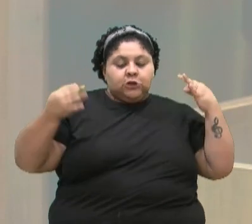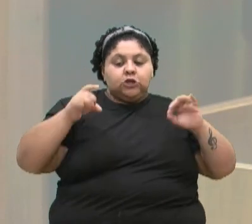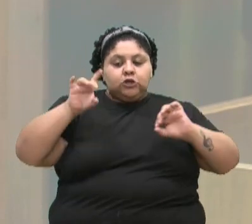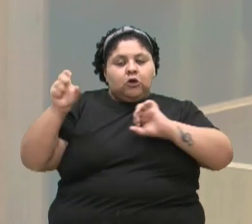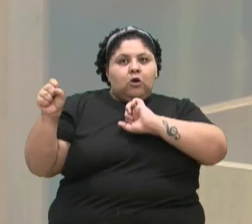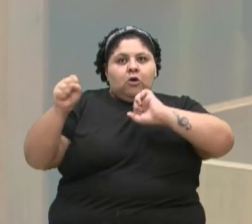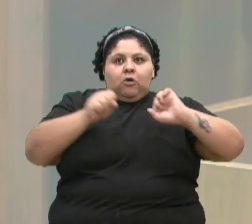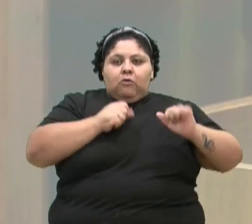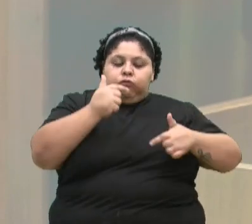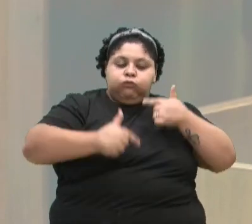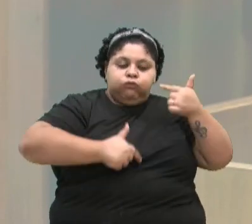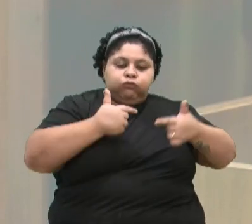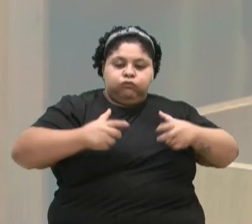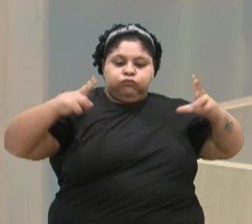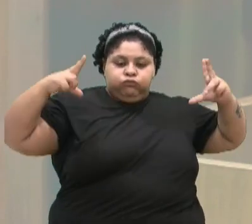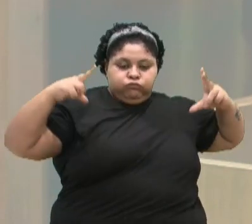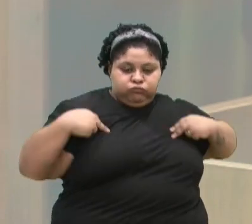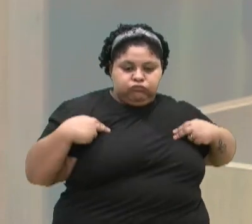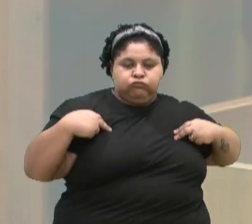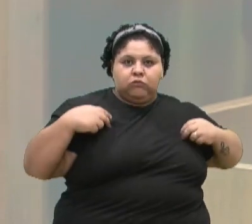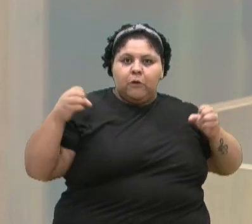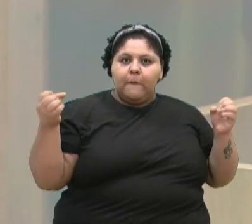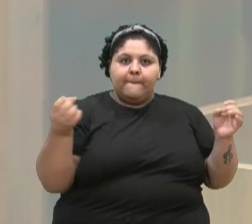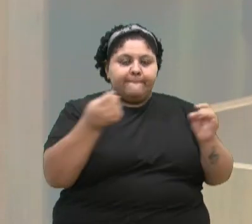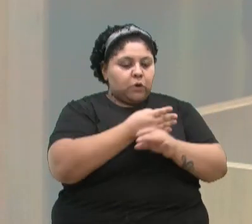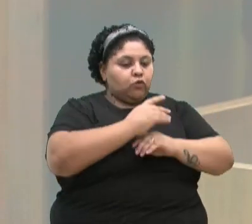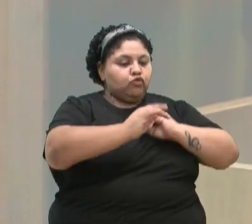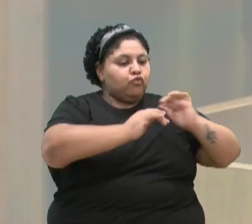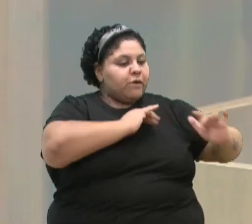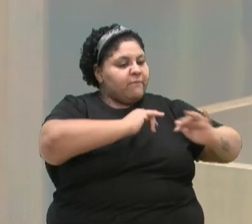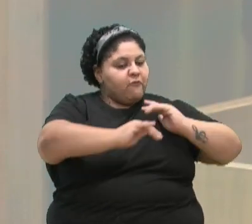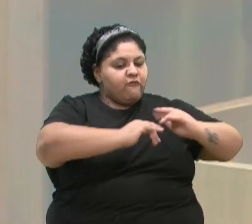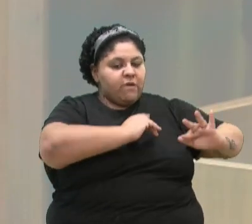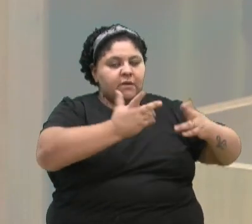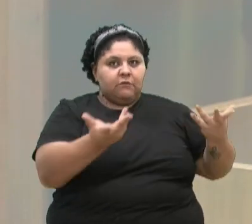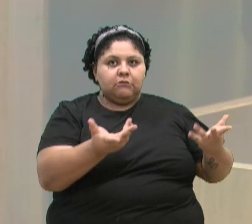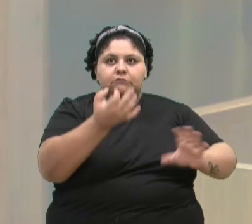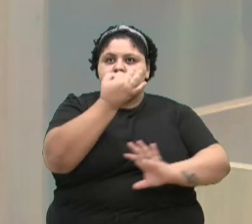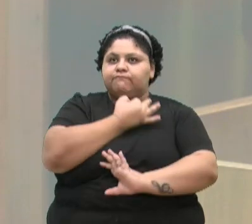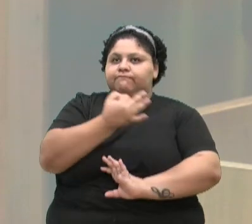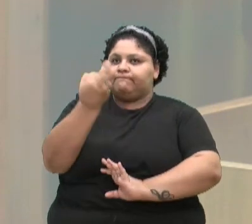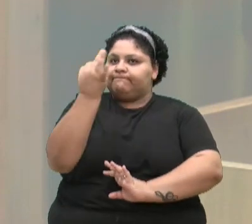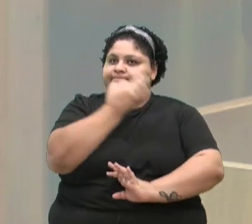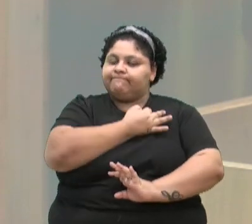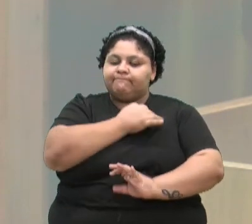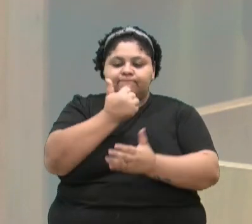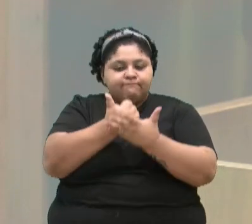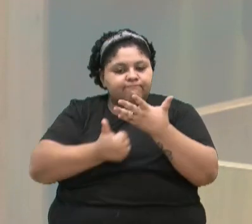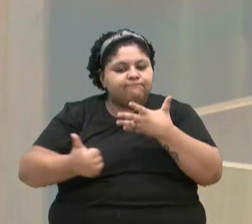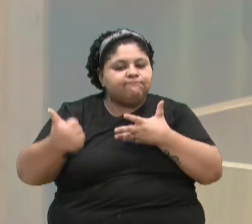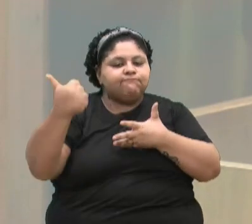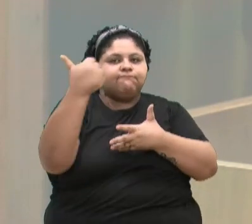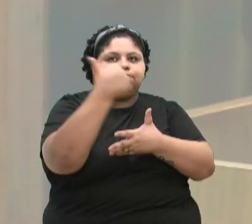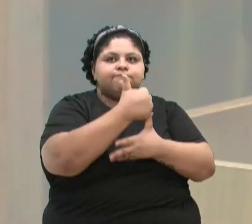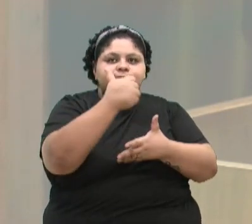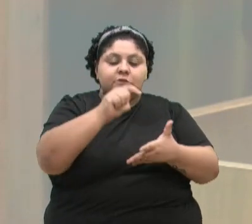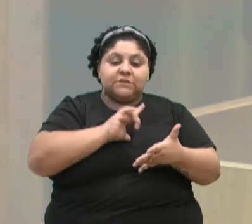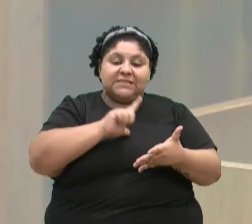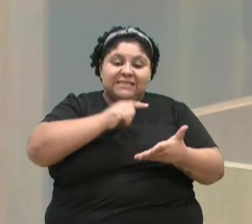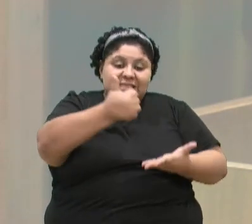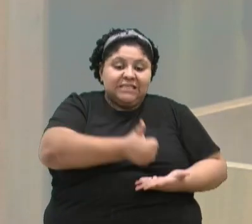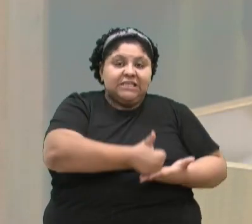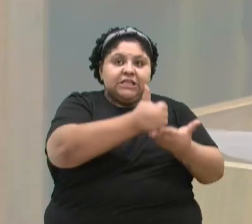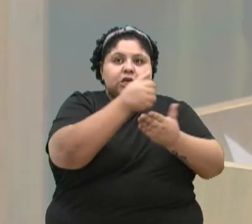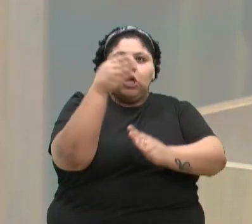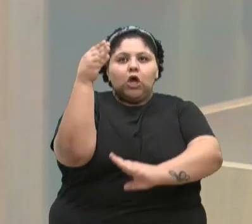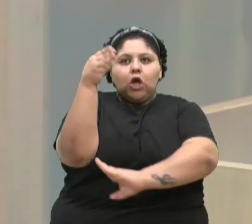com serviços privados muito bem preparados para movimentar esse setor. Caxias do Sul é privilegiada por contar com um hotel que